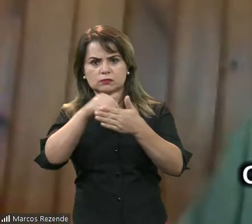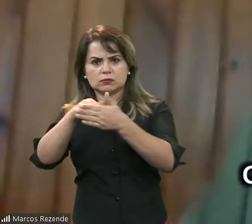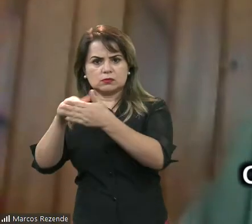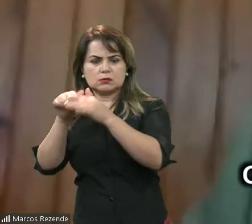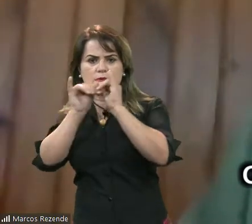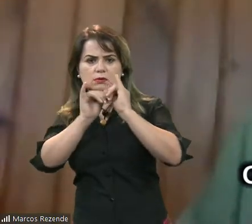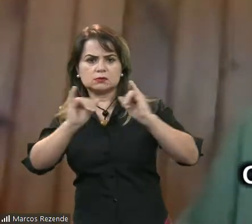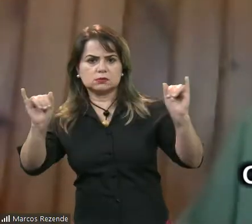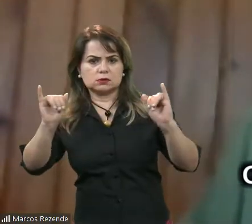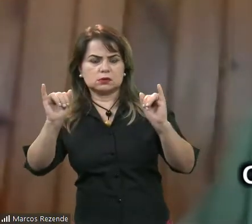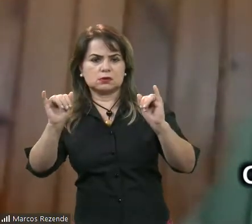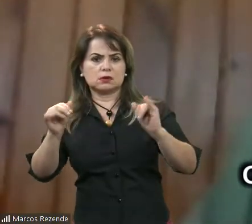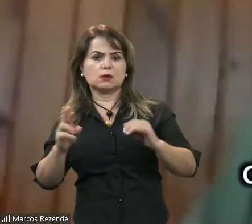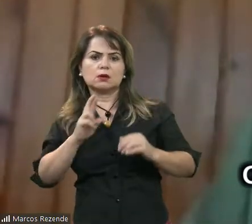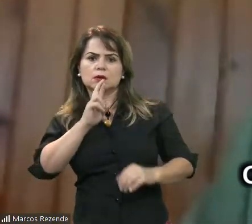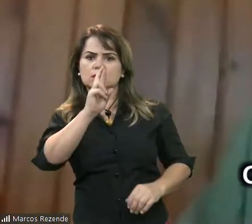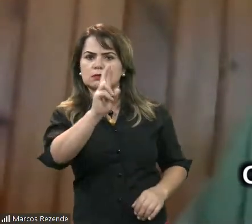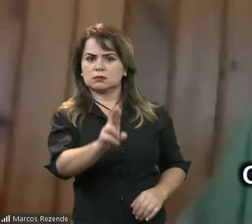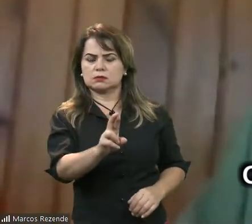o resultado.